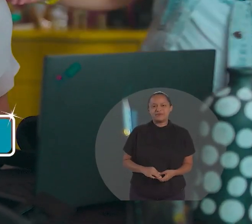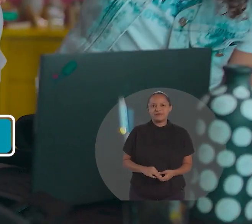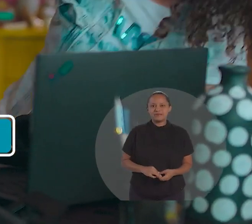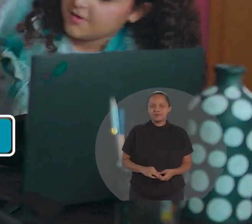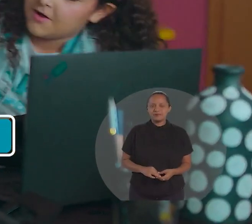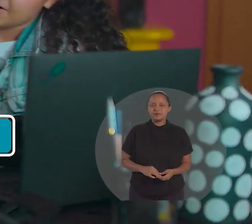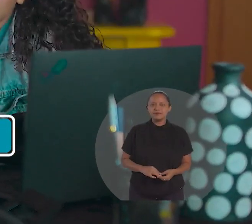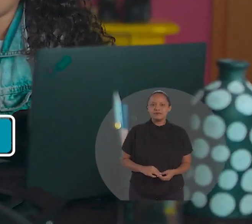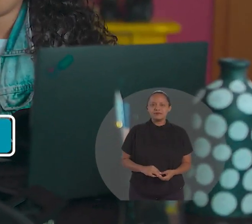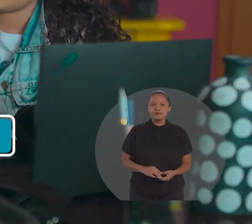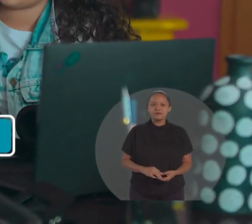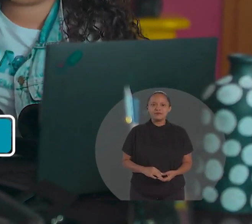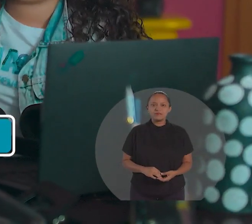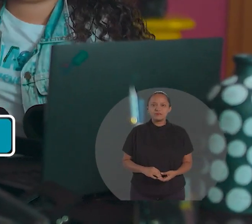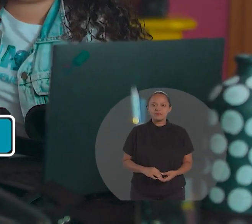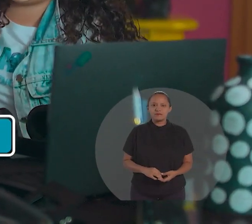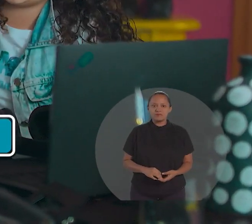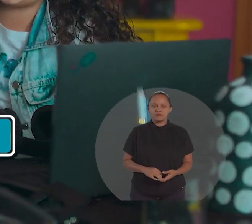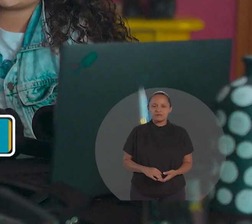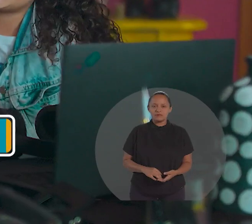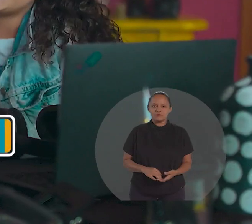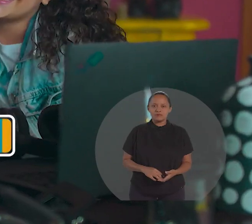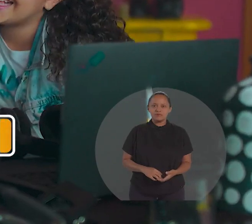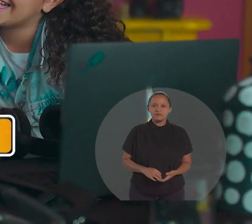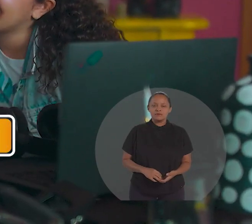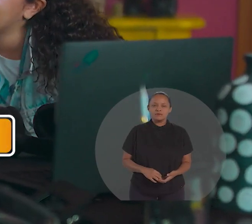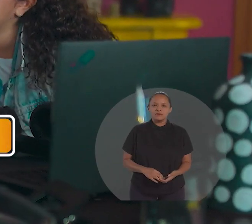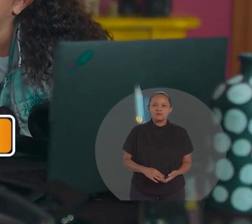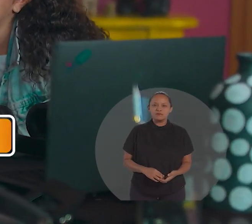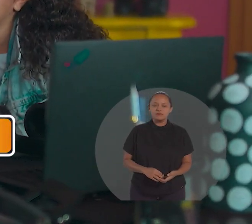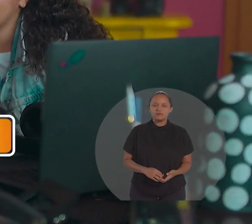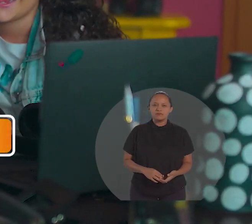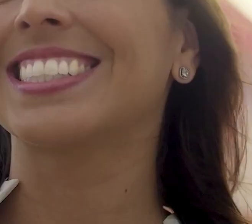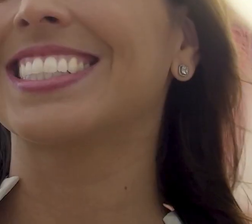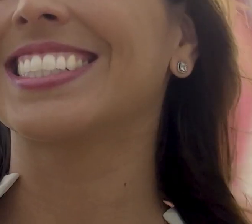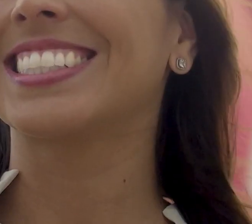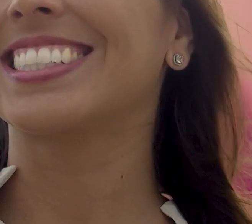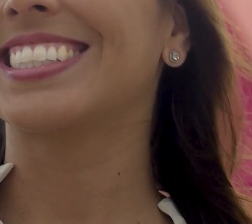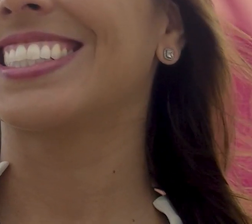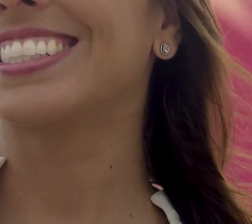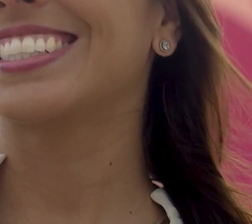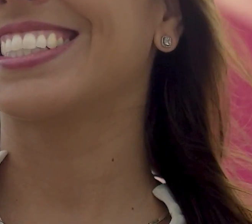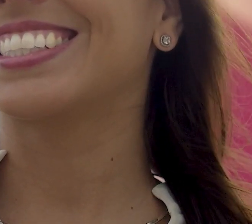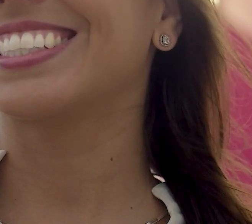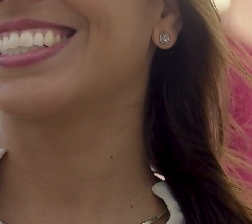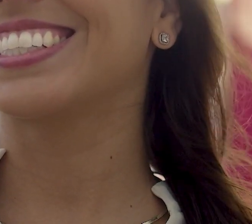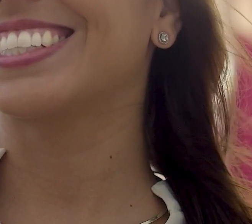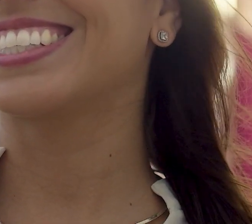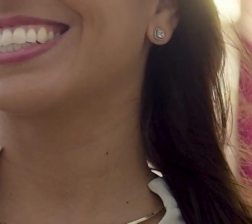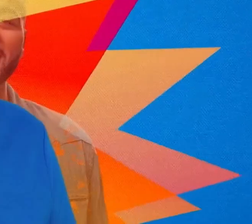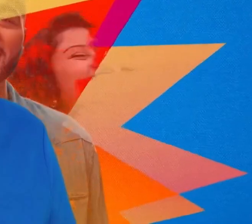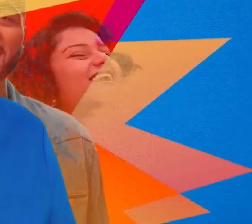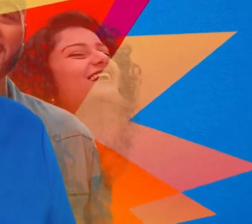esperança. Continua com a gente nos próximos programas, nas ruas e nas nossas redes.